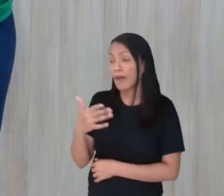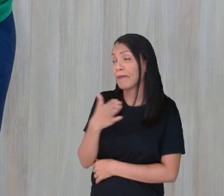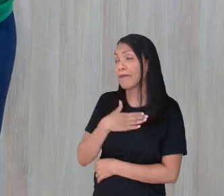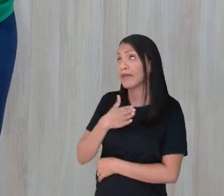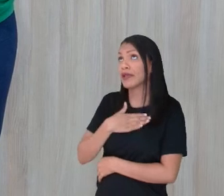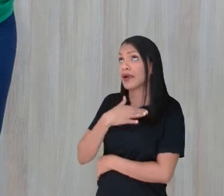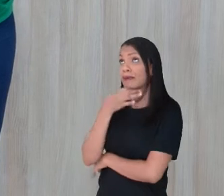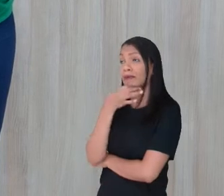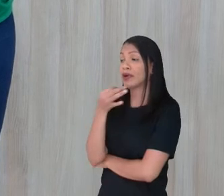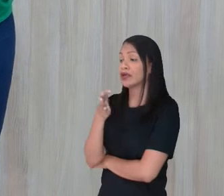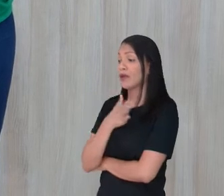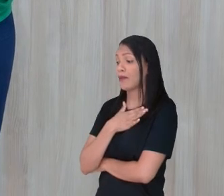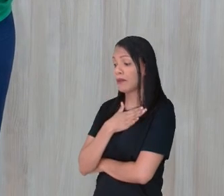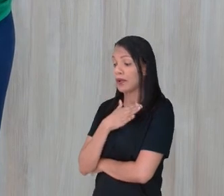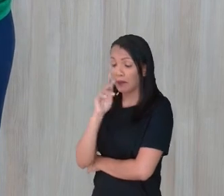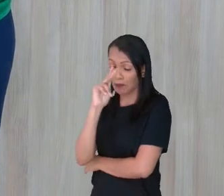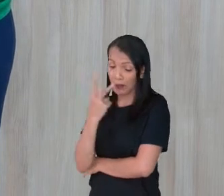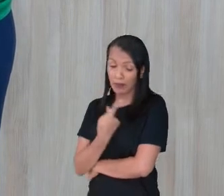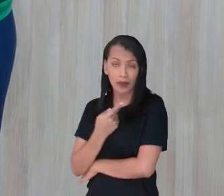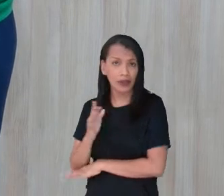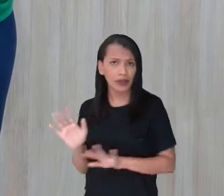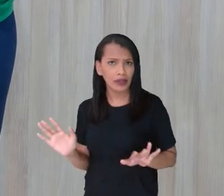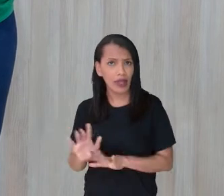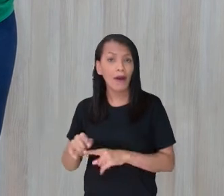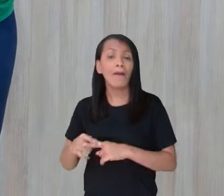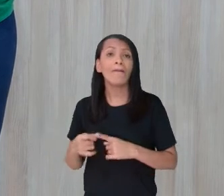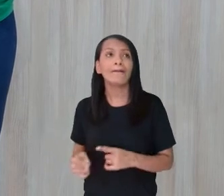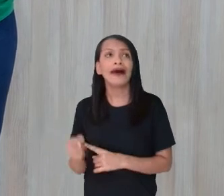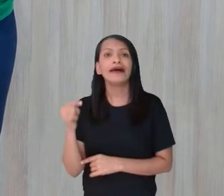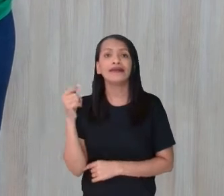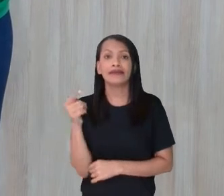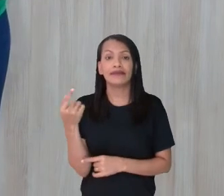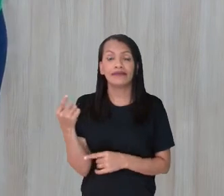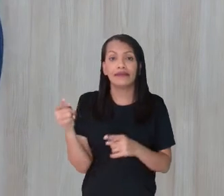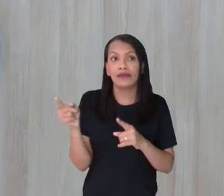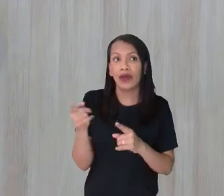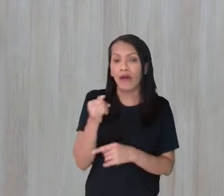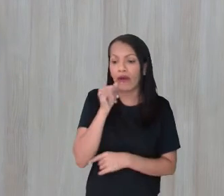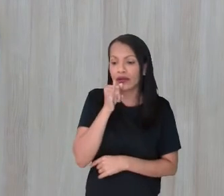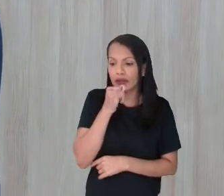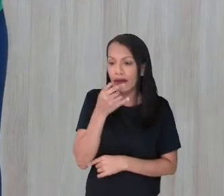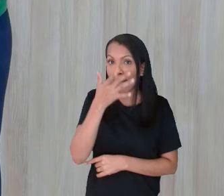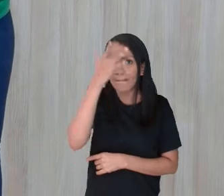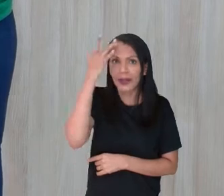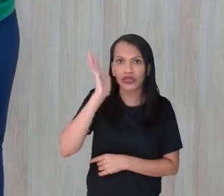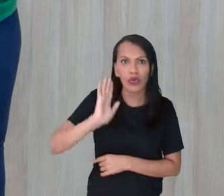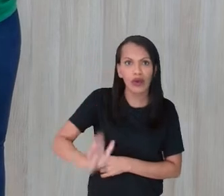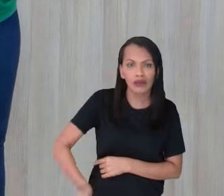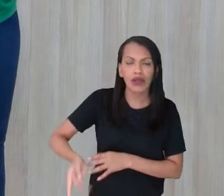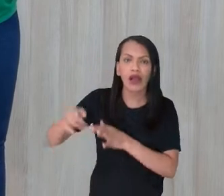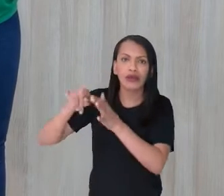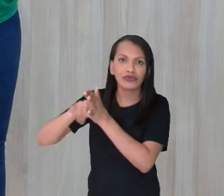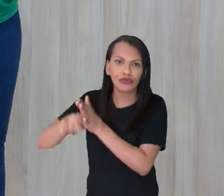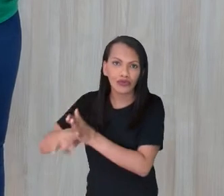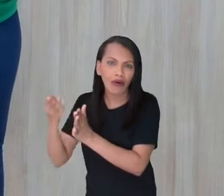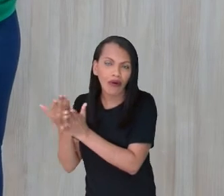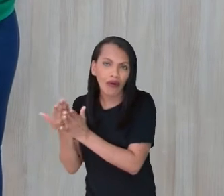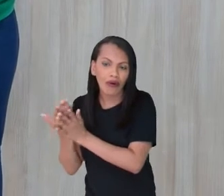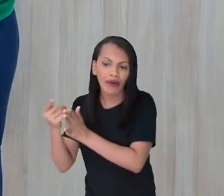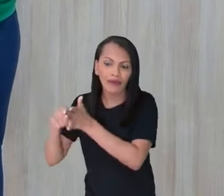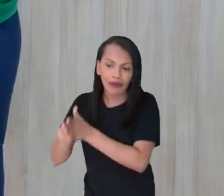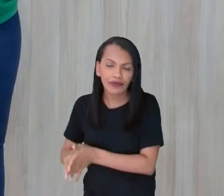sua prova, que seja seu, que seja a partir do seu repertório. E como é que a gente adquire esse repertório?